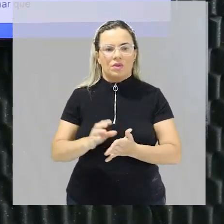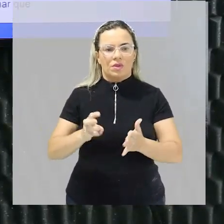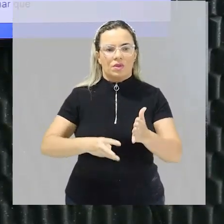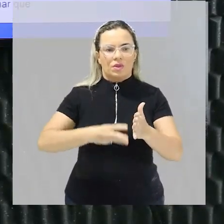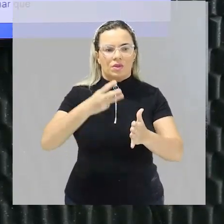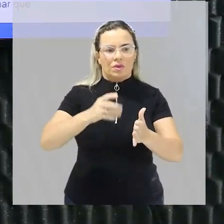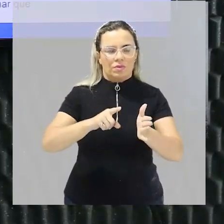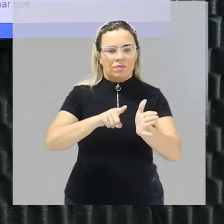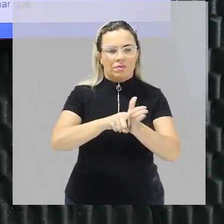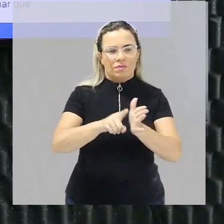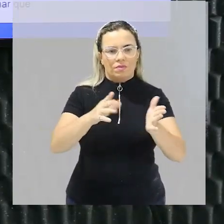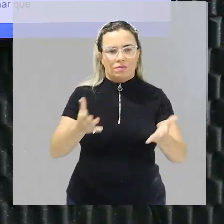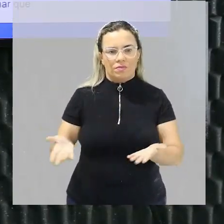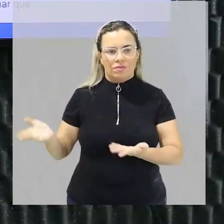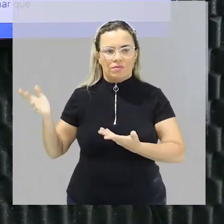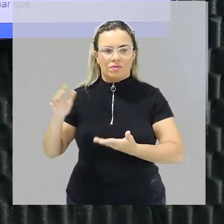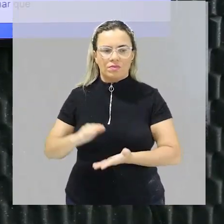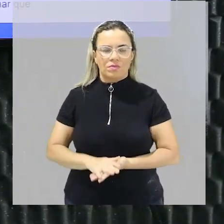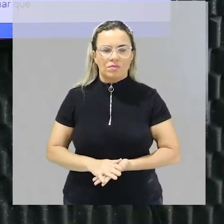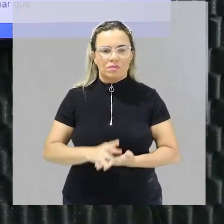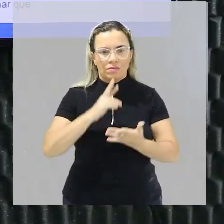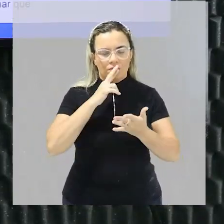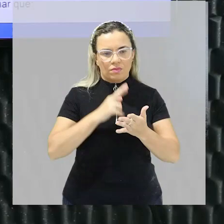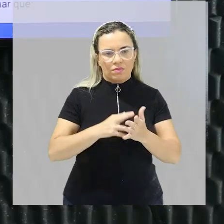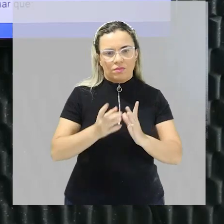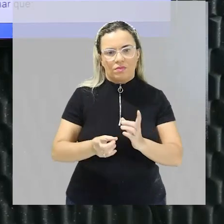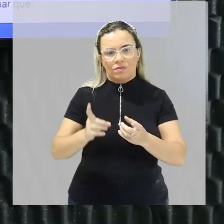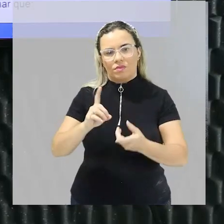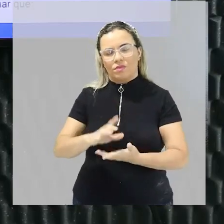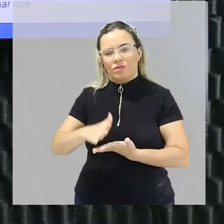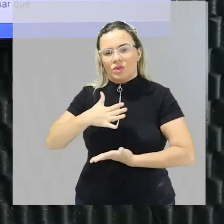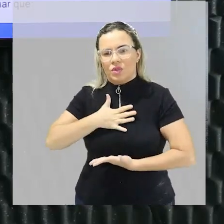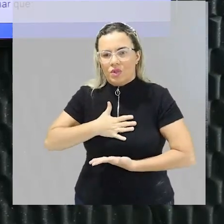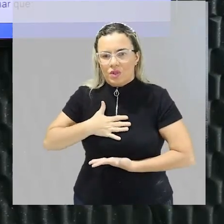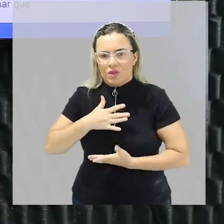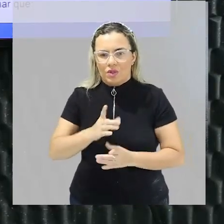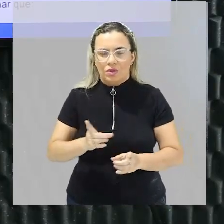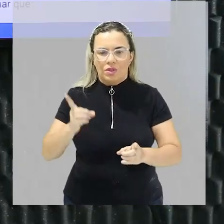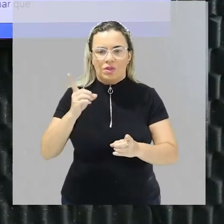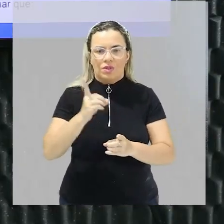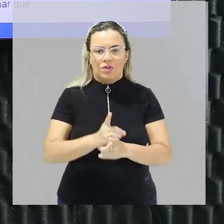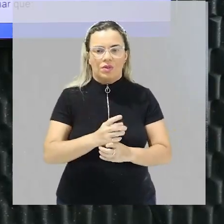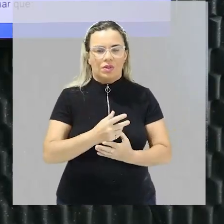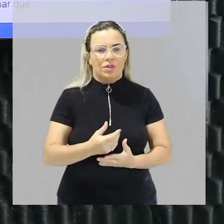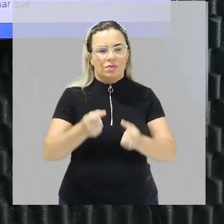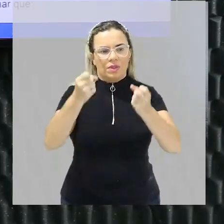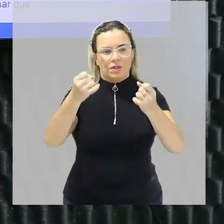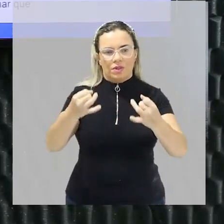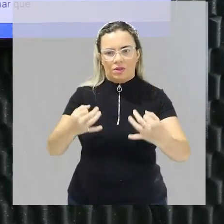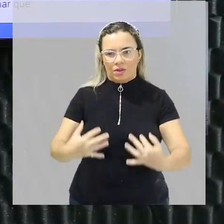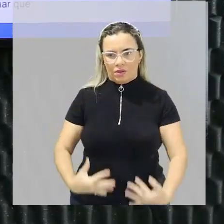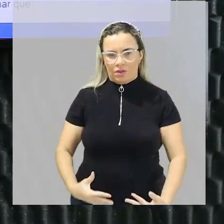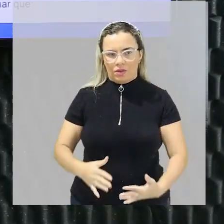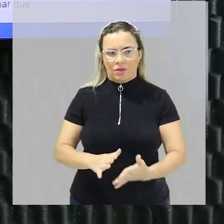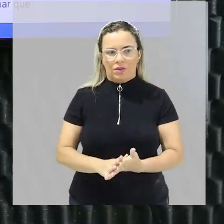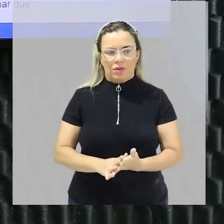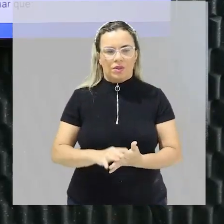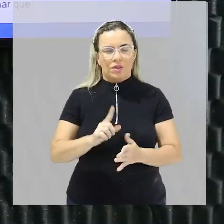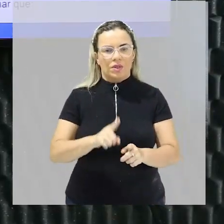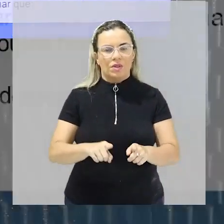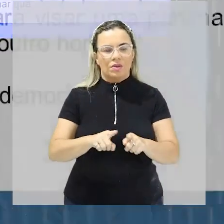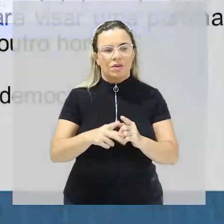para a terceira questão. A solução da antinomia do gosto encontra aqui sua explicação e seu